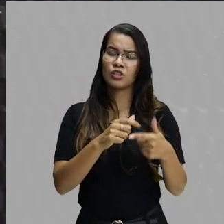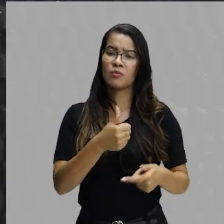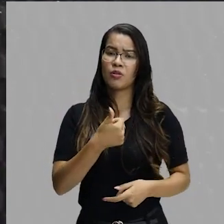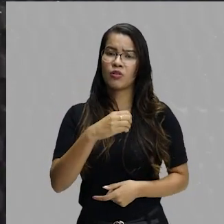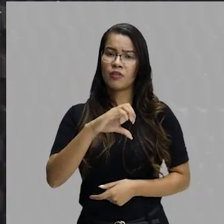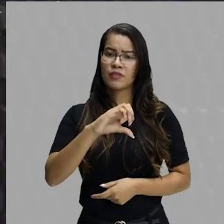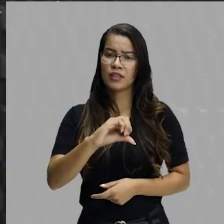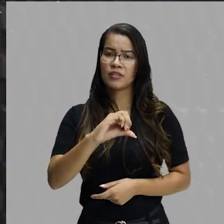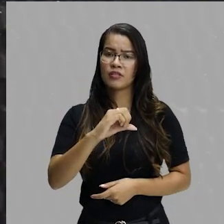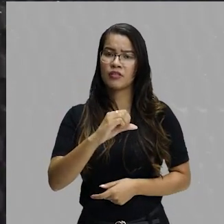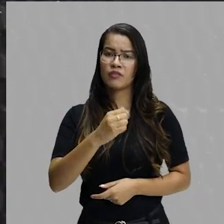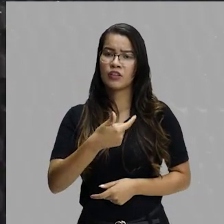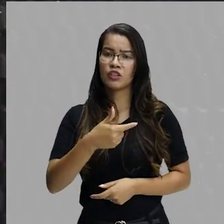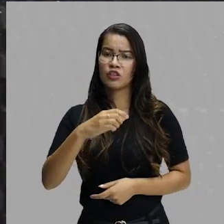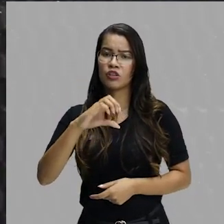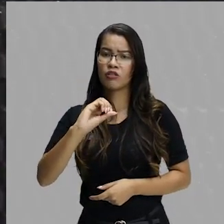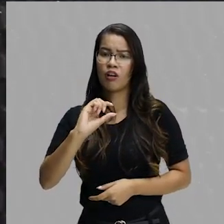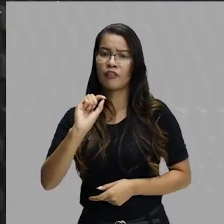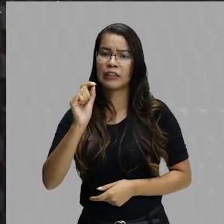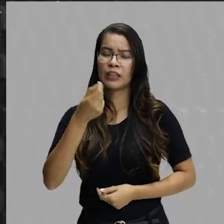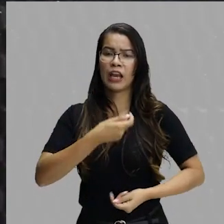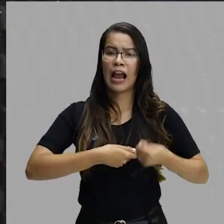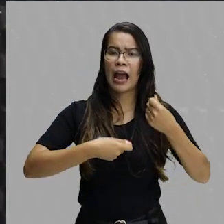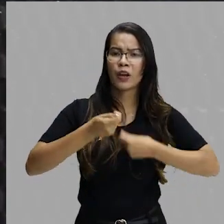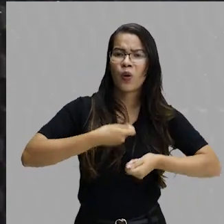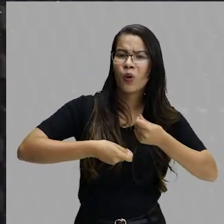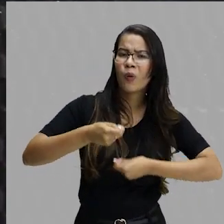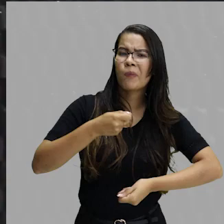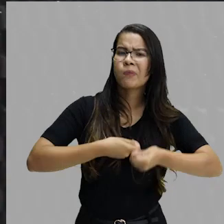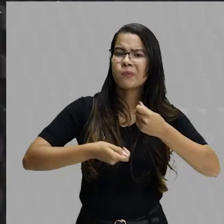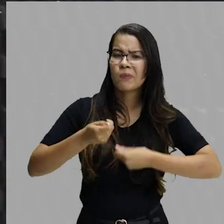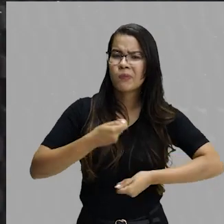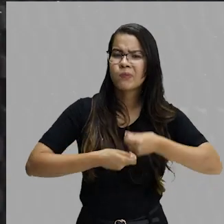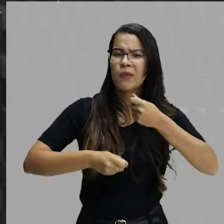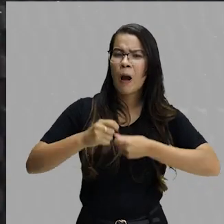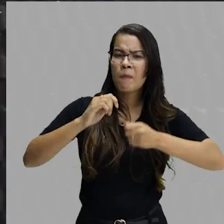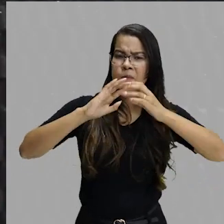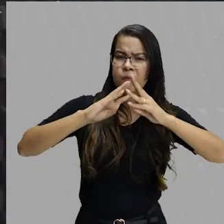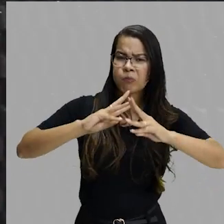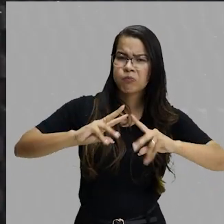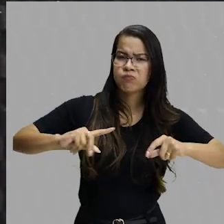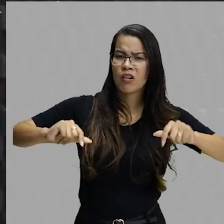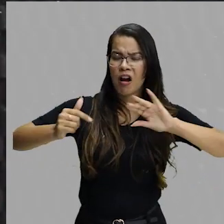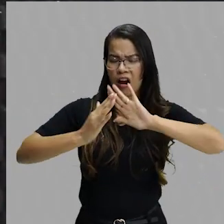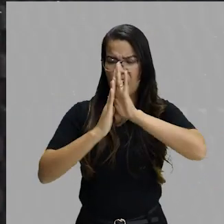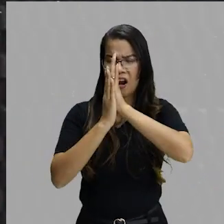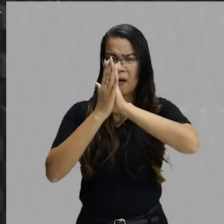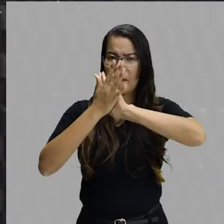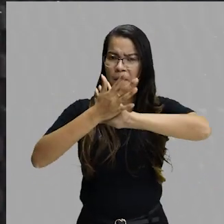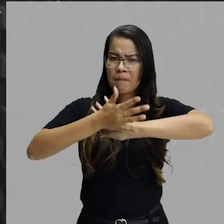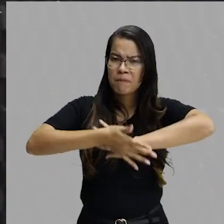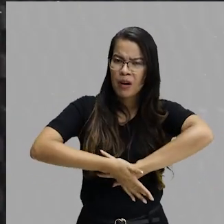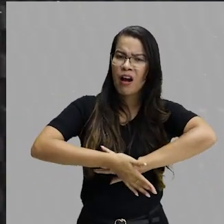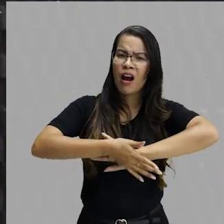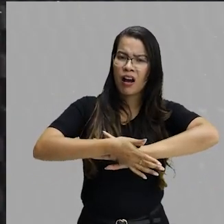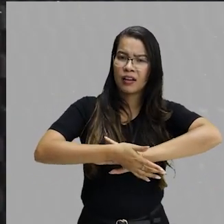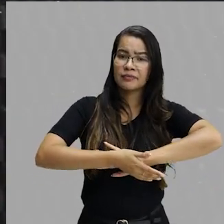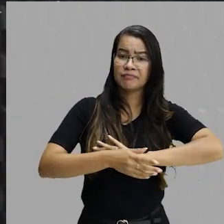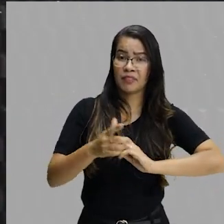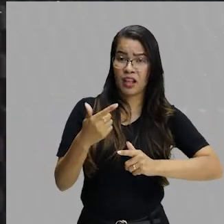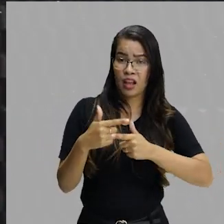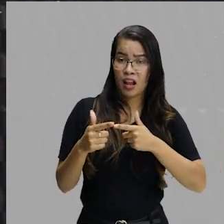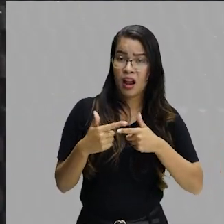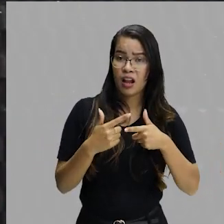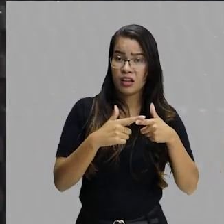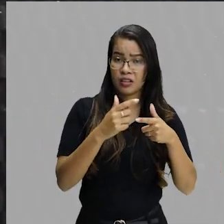capitalistas, atingiu todos os setores da economia capitalista, atingiu as economias de mercado. A crise de 29, que